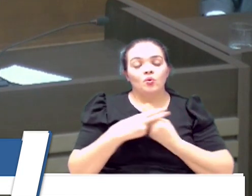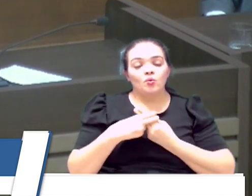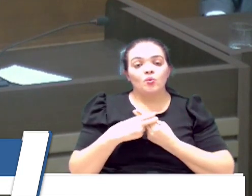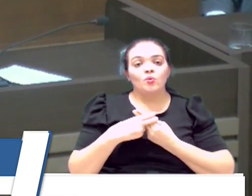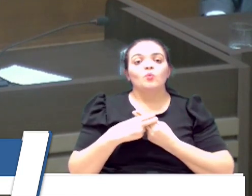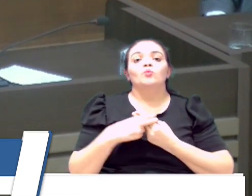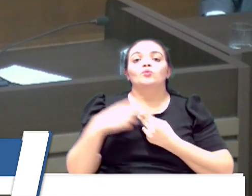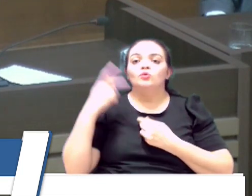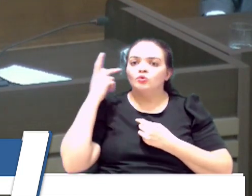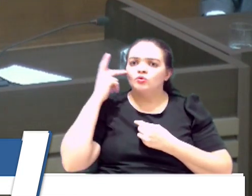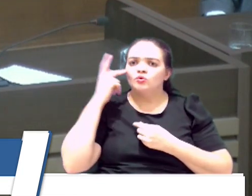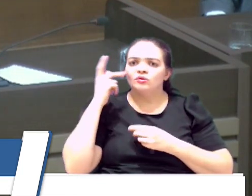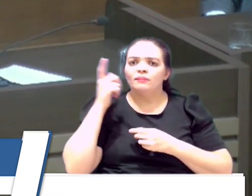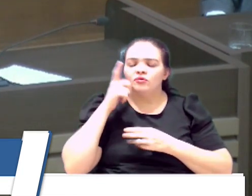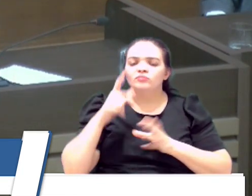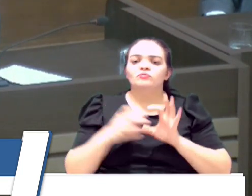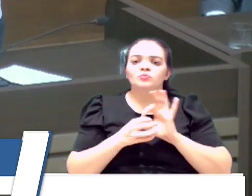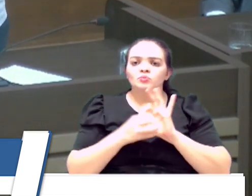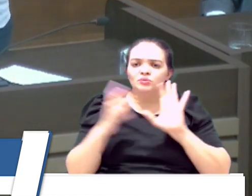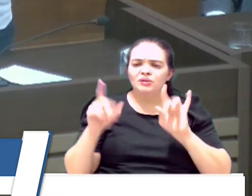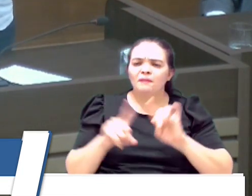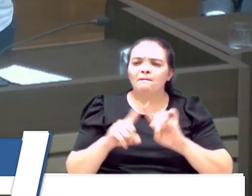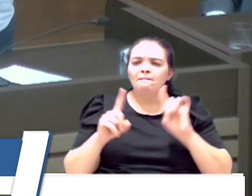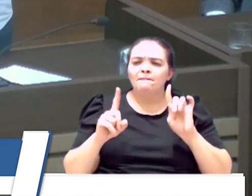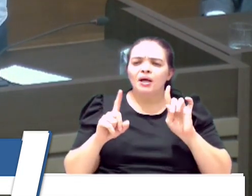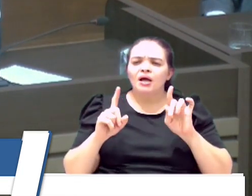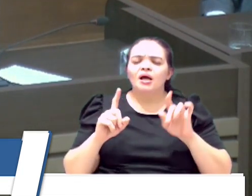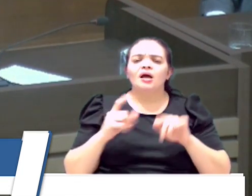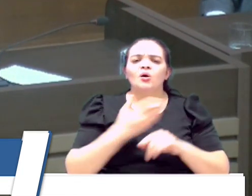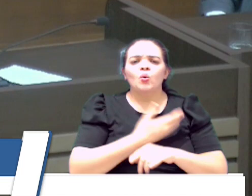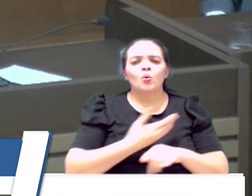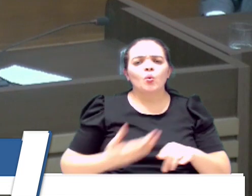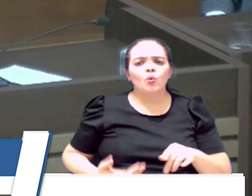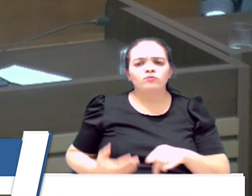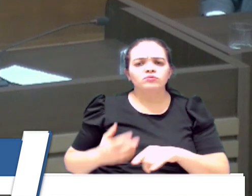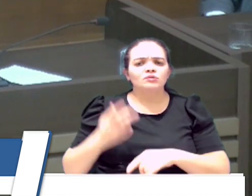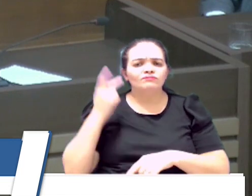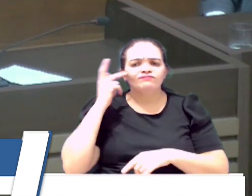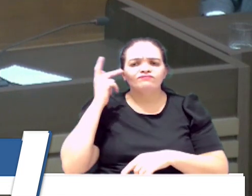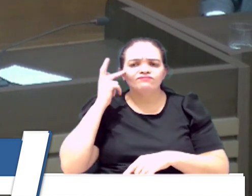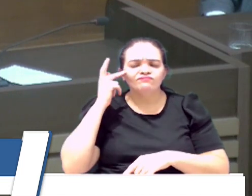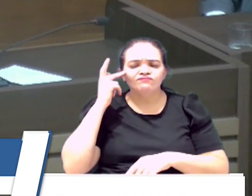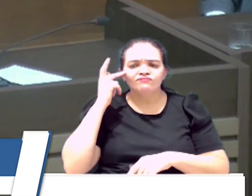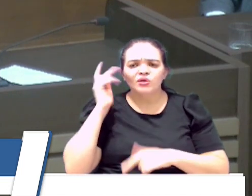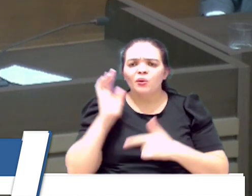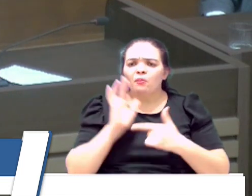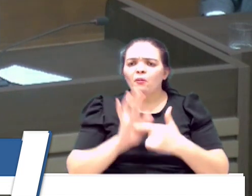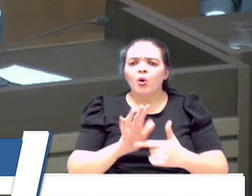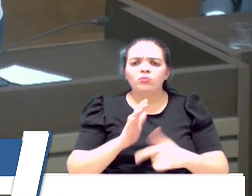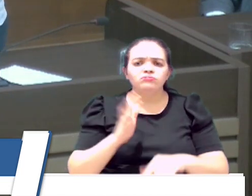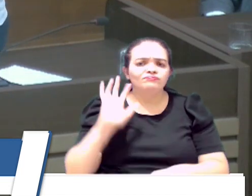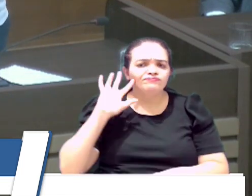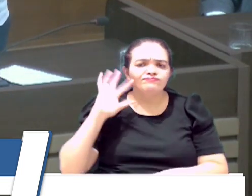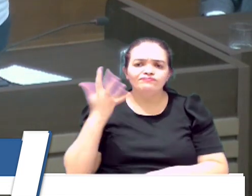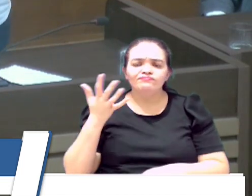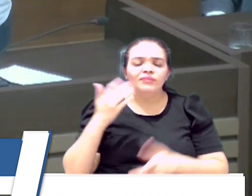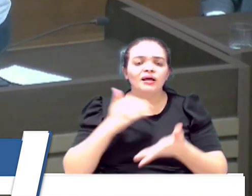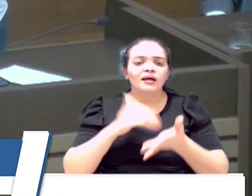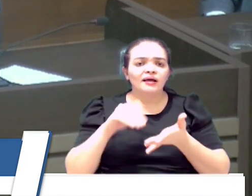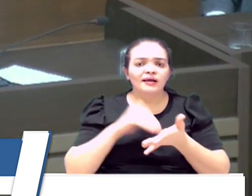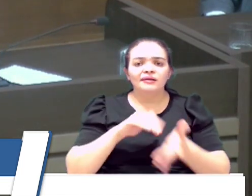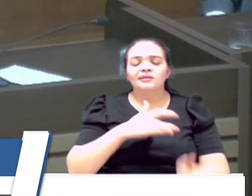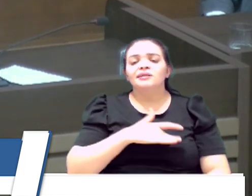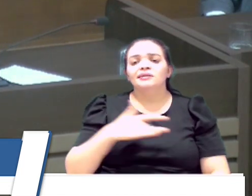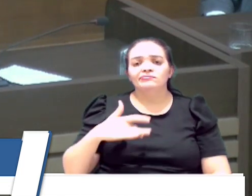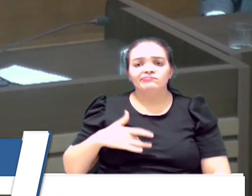já sancionou, mas o governo de São Paulo ainda não está colocando isso em prática, porque a Secretaria de Saúde